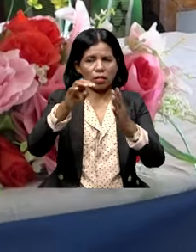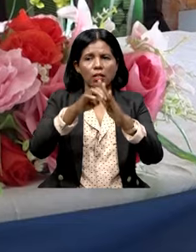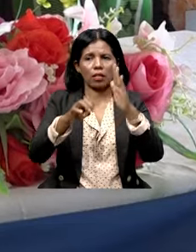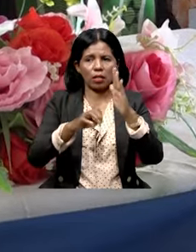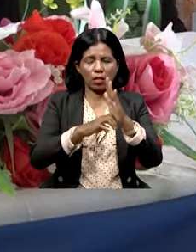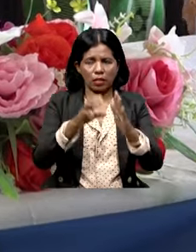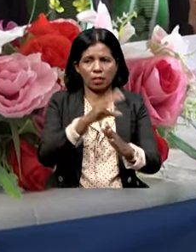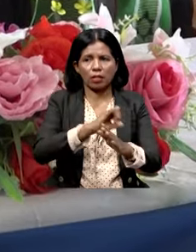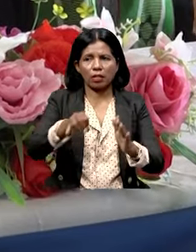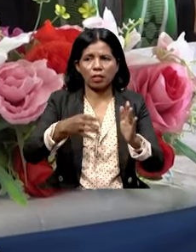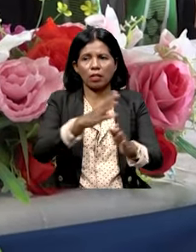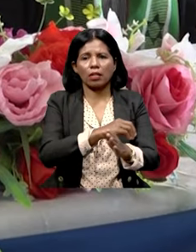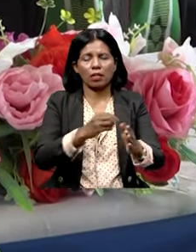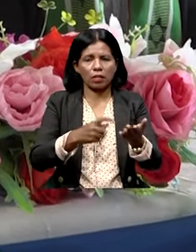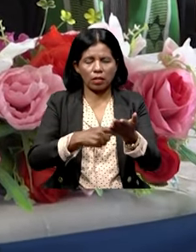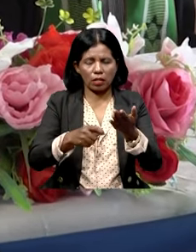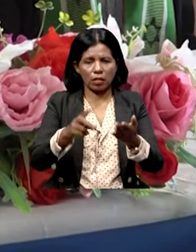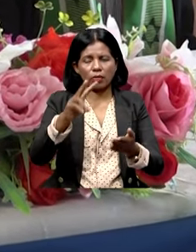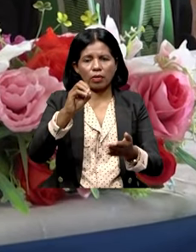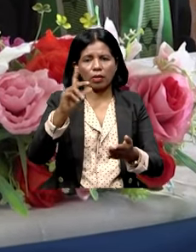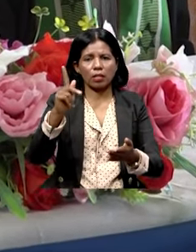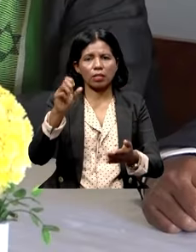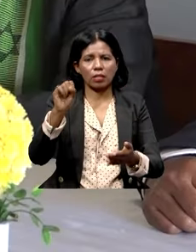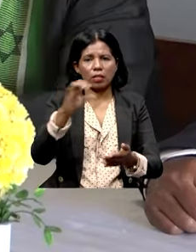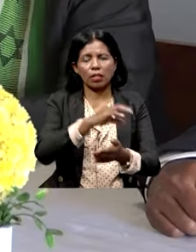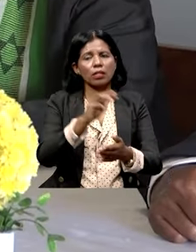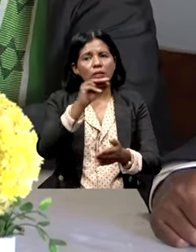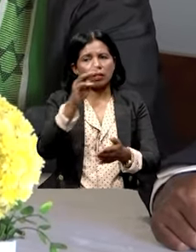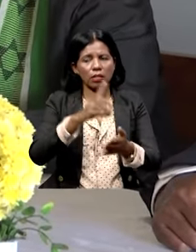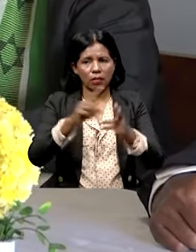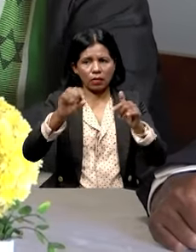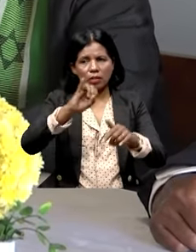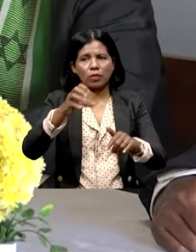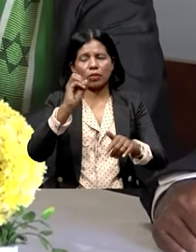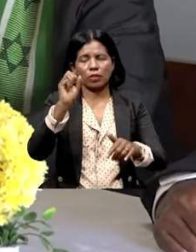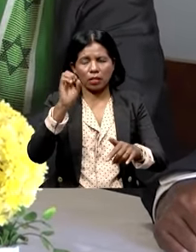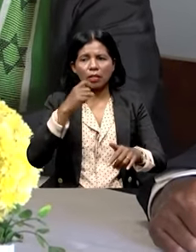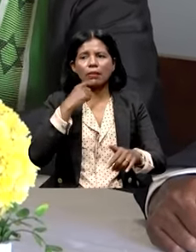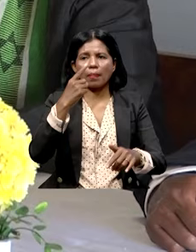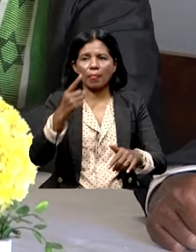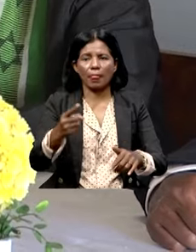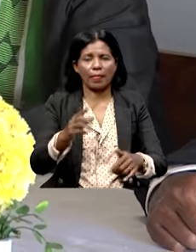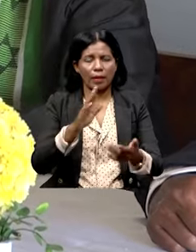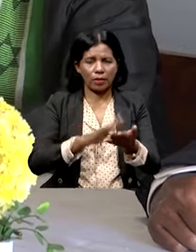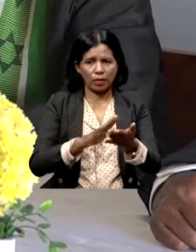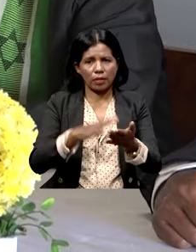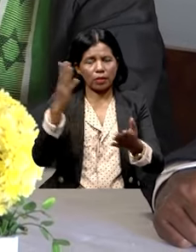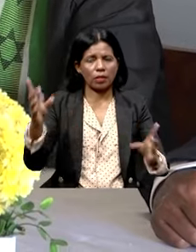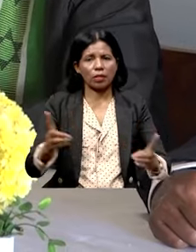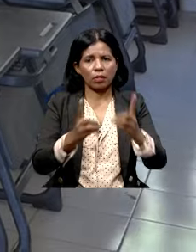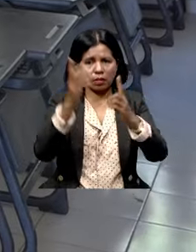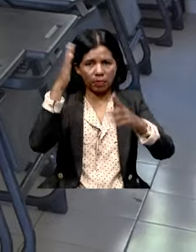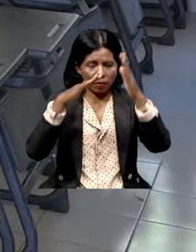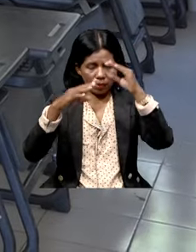Ensino Secundário Geral no Ensino Técnico Vocacional a segunda semana NEM. José Gonçalves Chateten, durante a escola refere, enfrenta problema